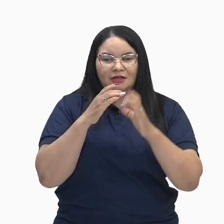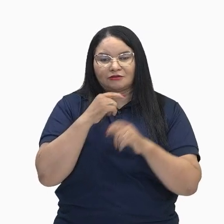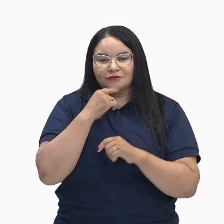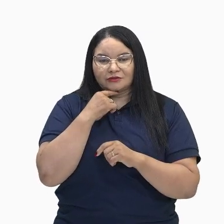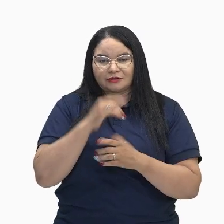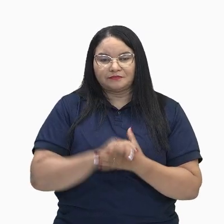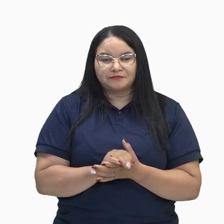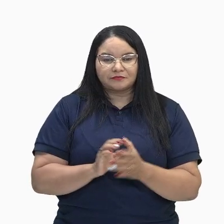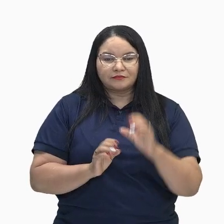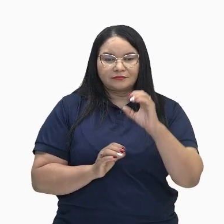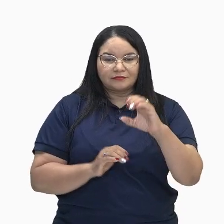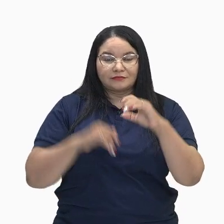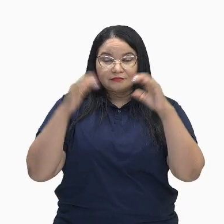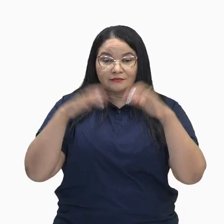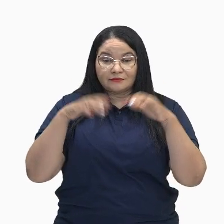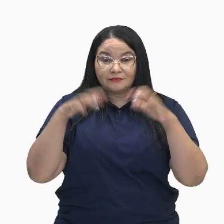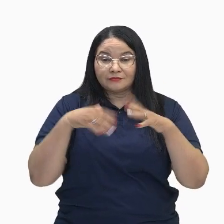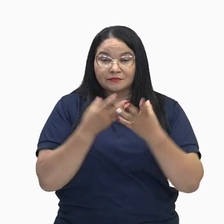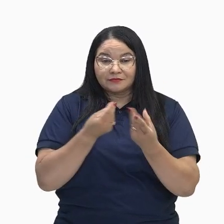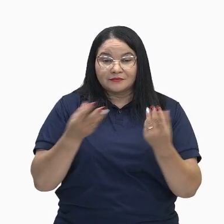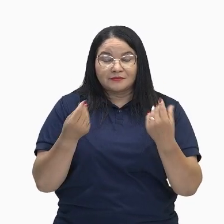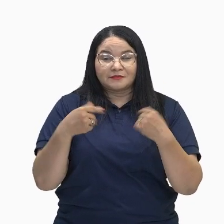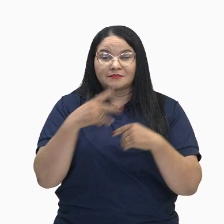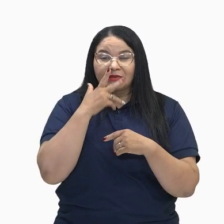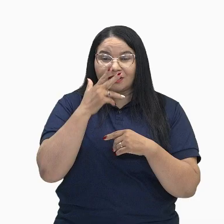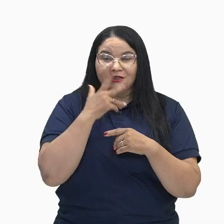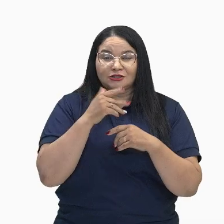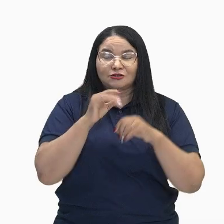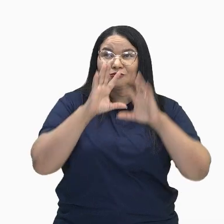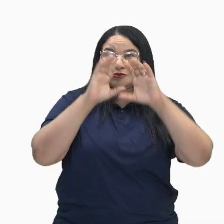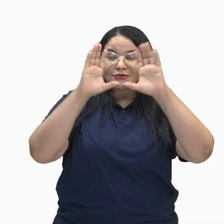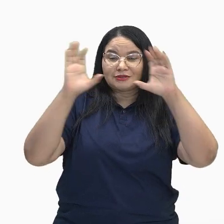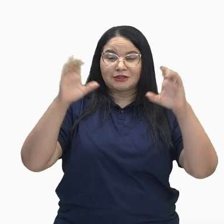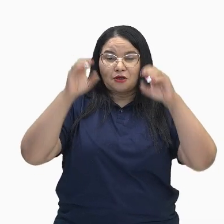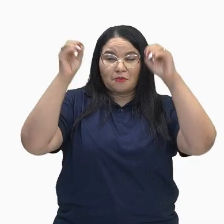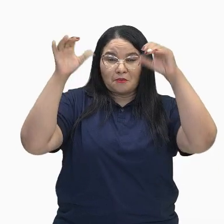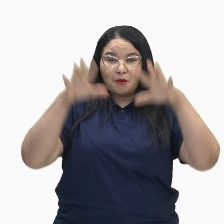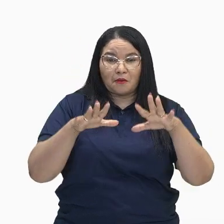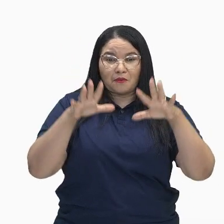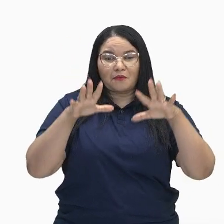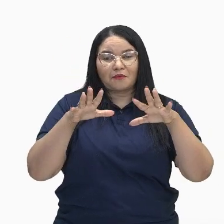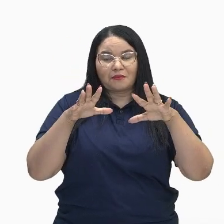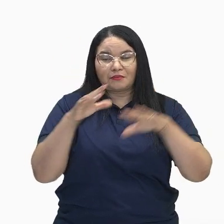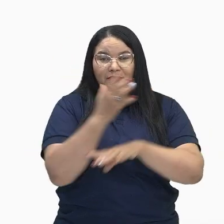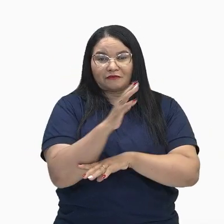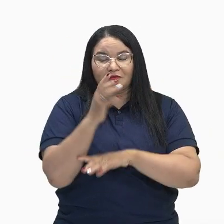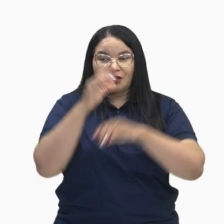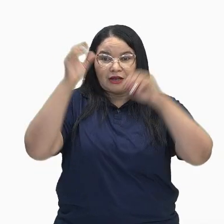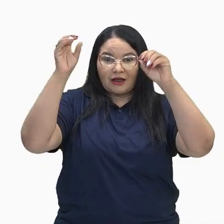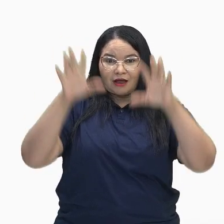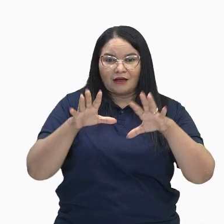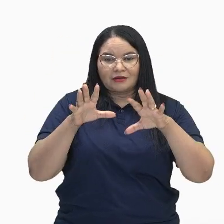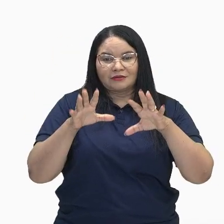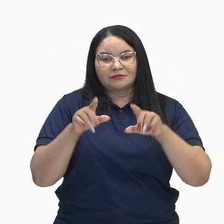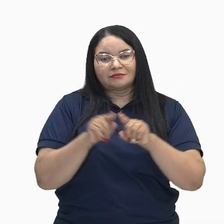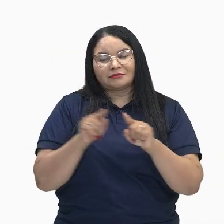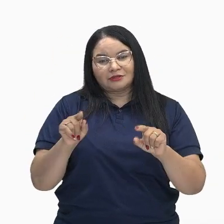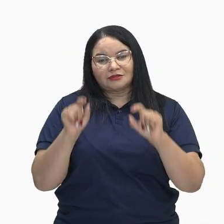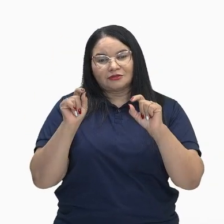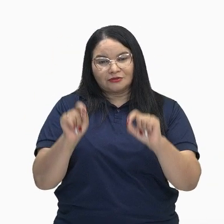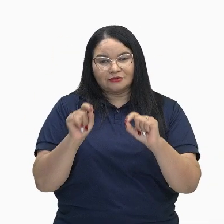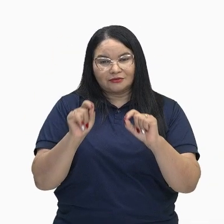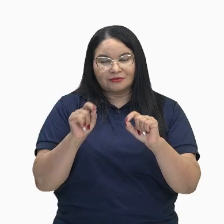tanto que parecia que o céu inteiro ia cair, tinha caído sobre a floresta. Aqui no caso é uma